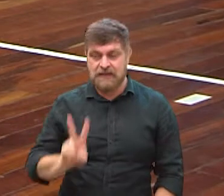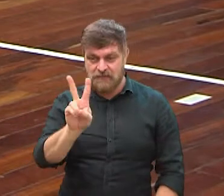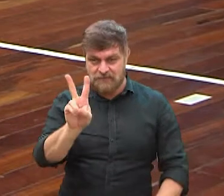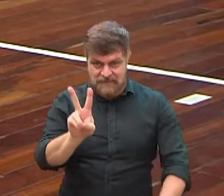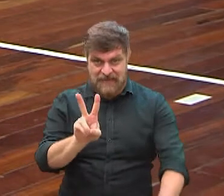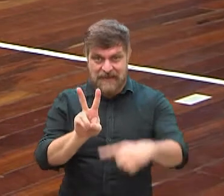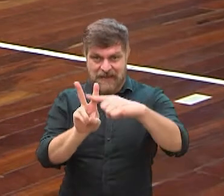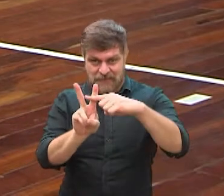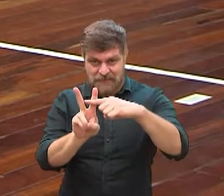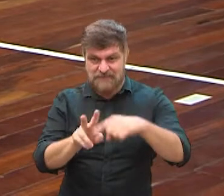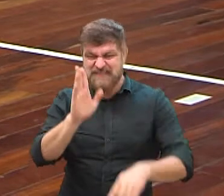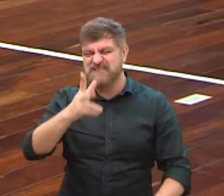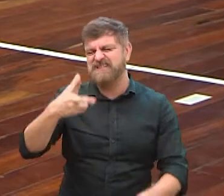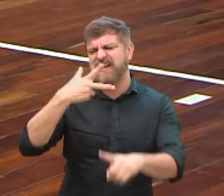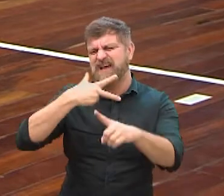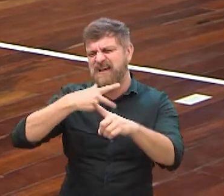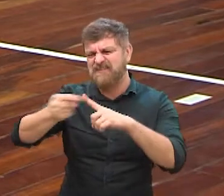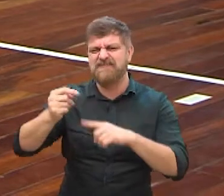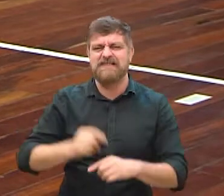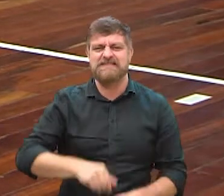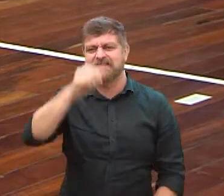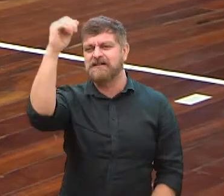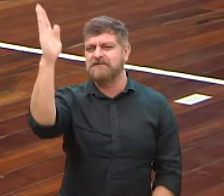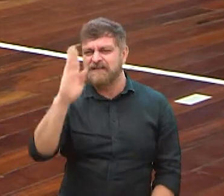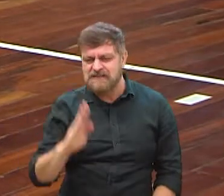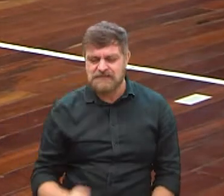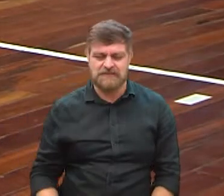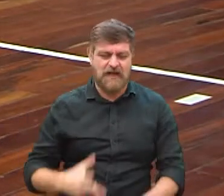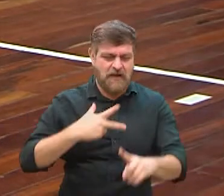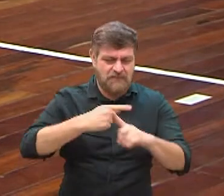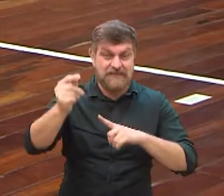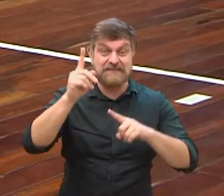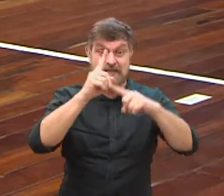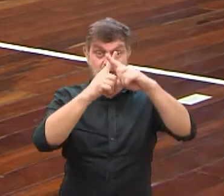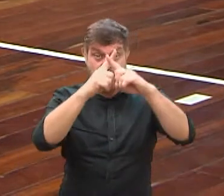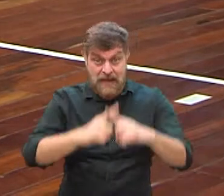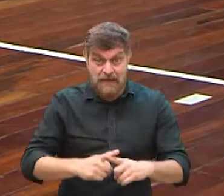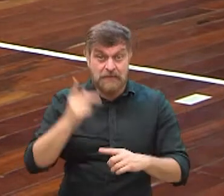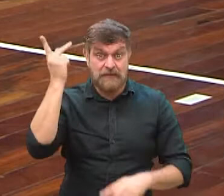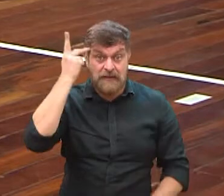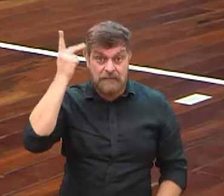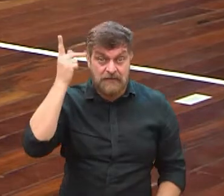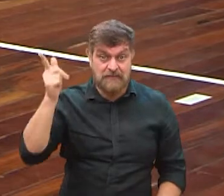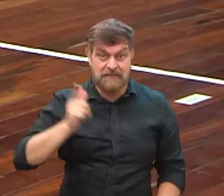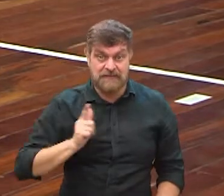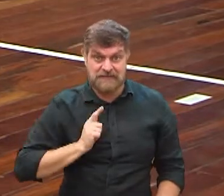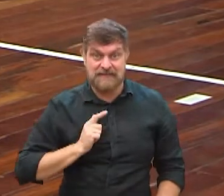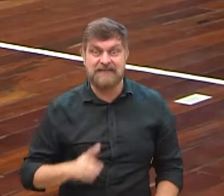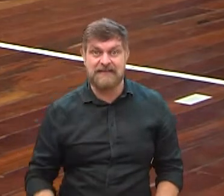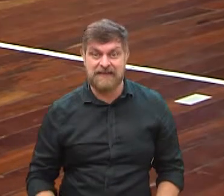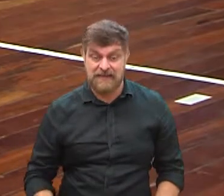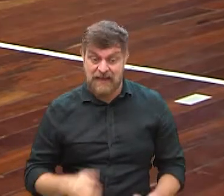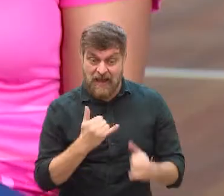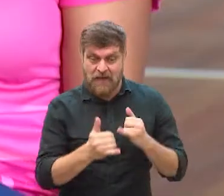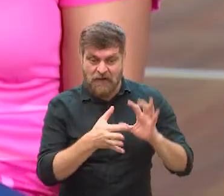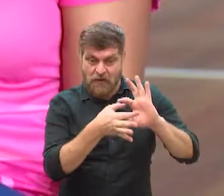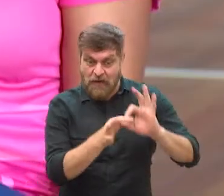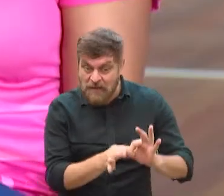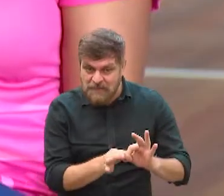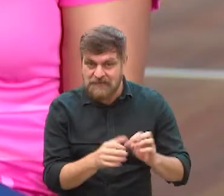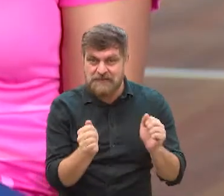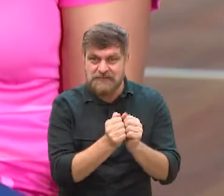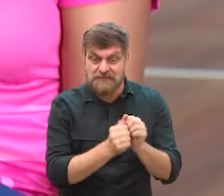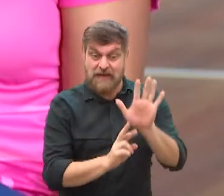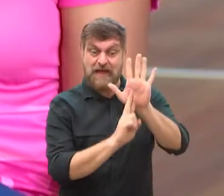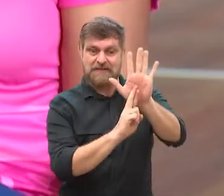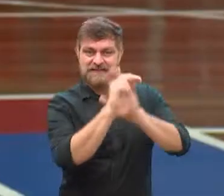já foi campeã da Liga Nacional, já foi campeã do Campeonato Paulista, disputou recentemente o pré-olímpico com a seleção brasileira, mas não pense que eu